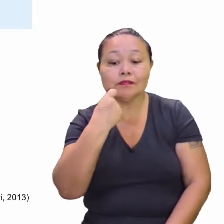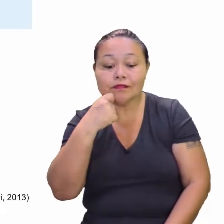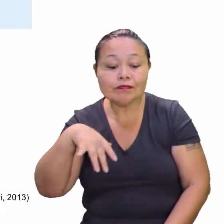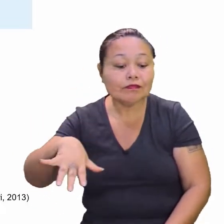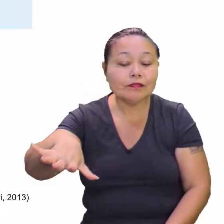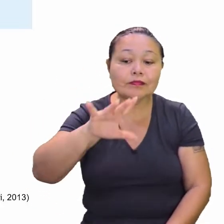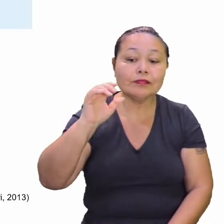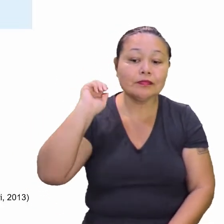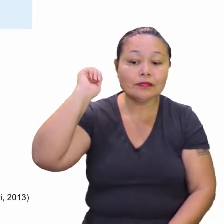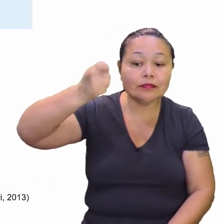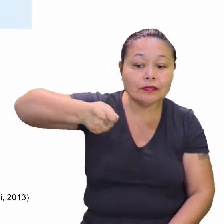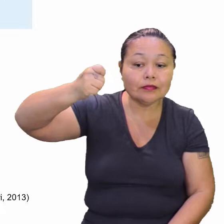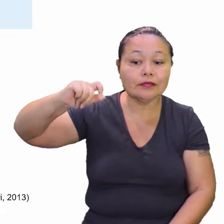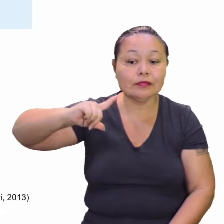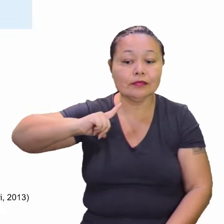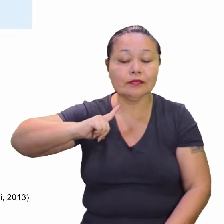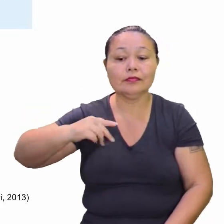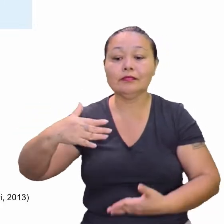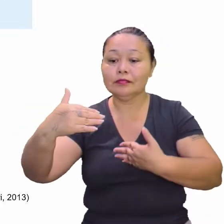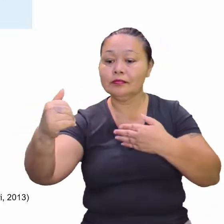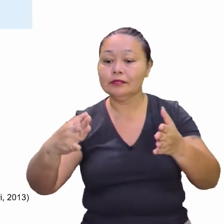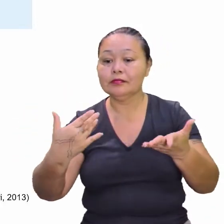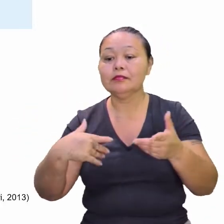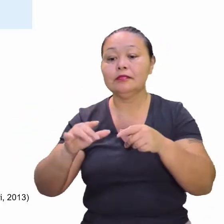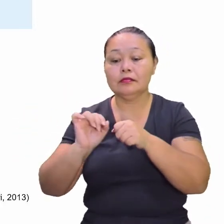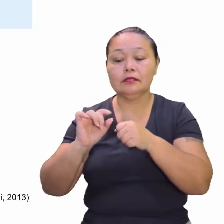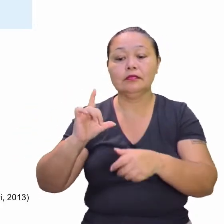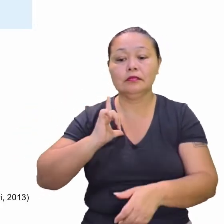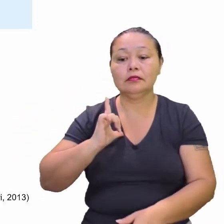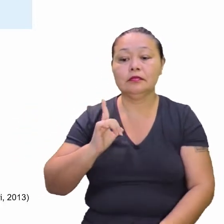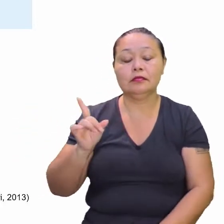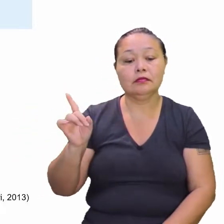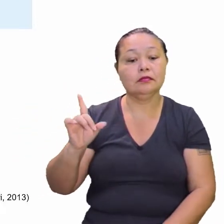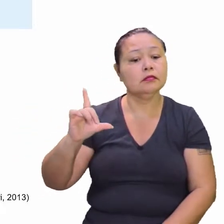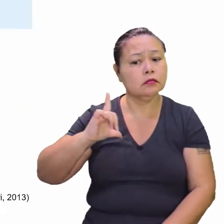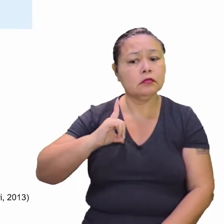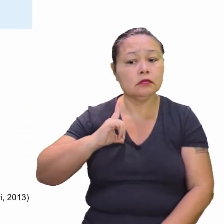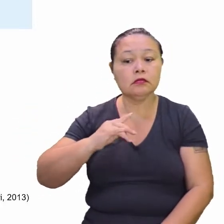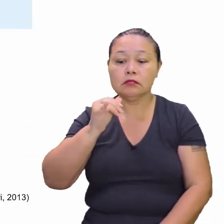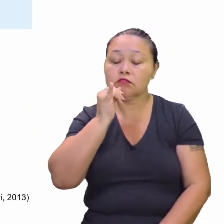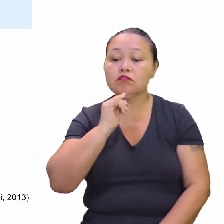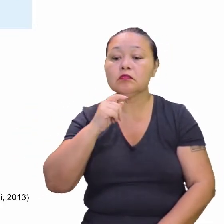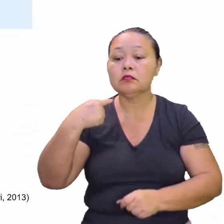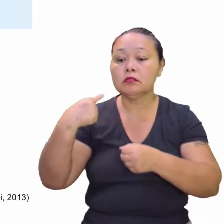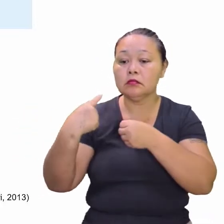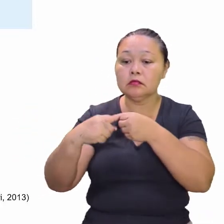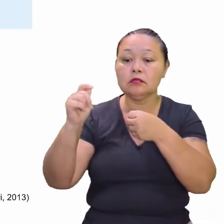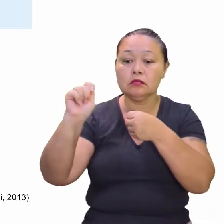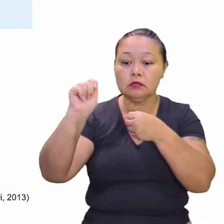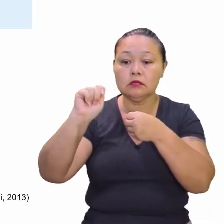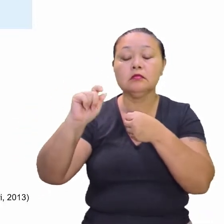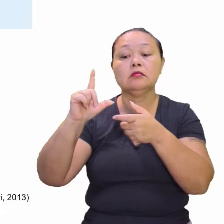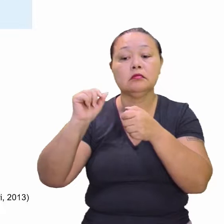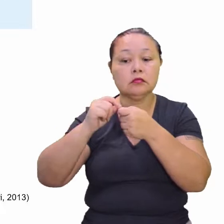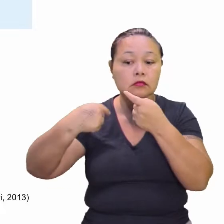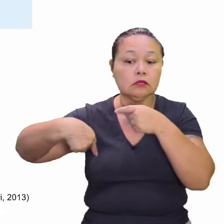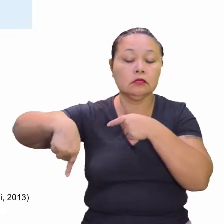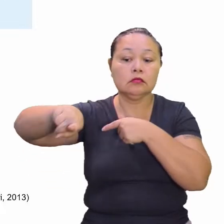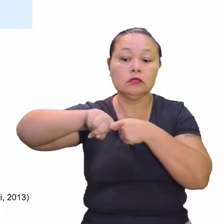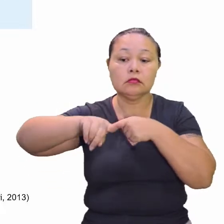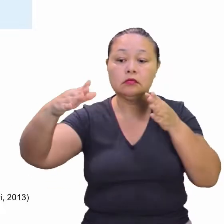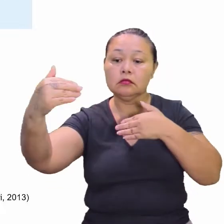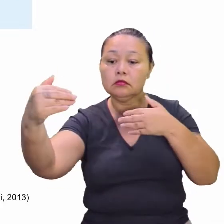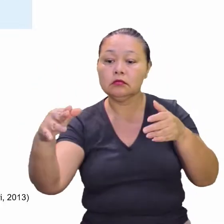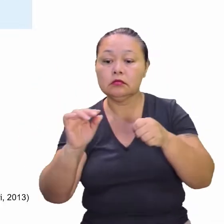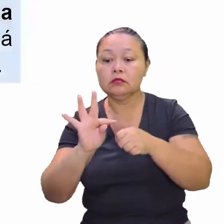e esses peixes são a produção em cativeiro, né, professor Jorge? É isso aí. A gente tem, por exemplo, Ariquemes, uma grande região, né, de produtora